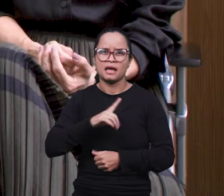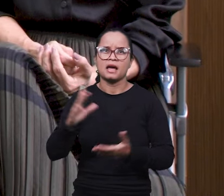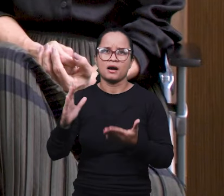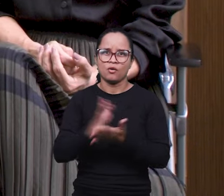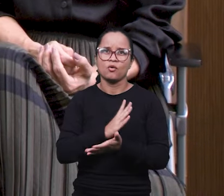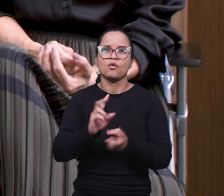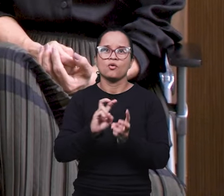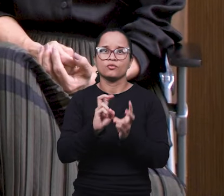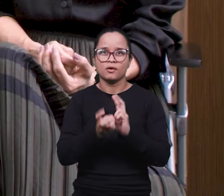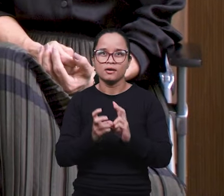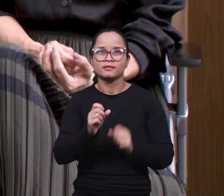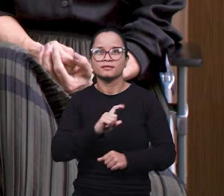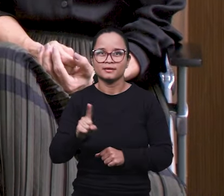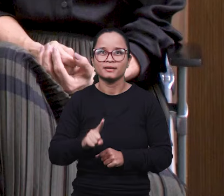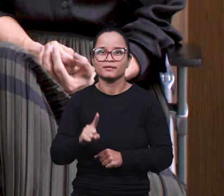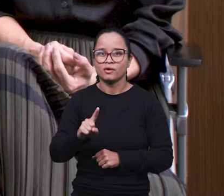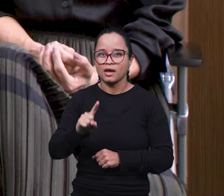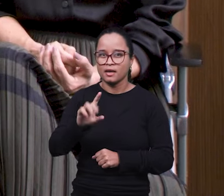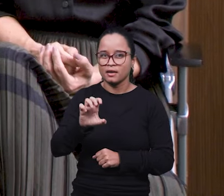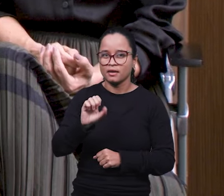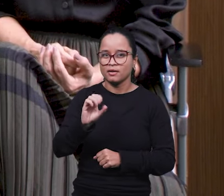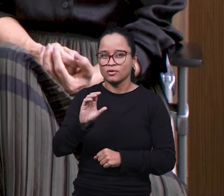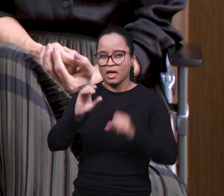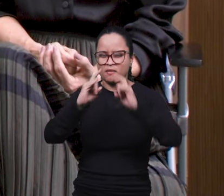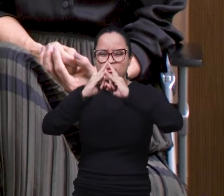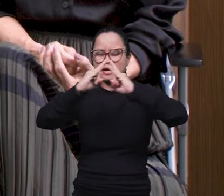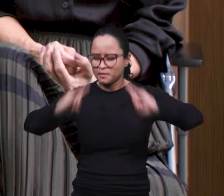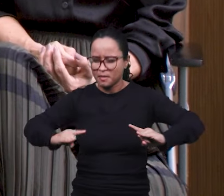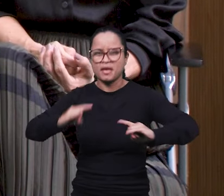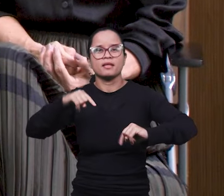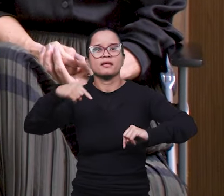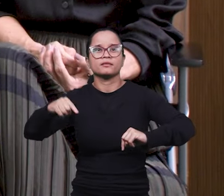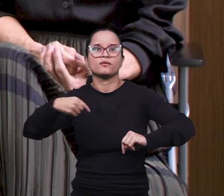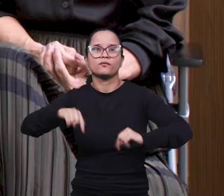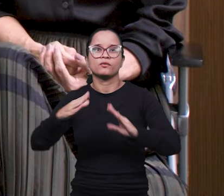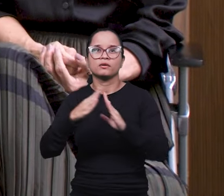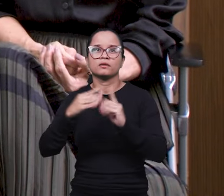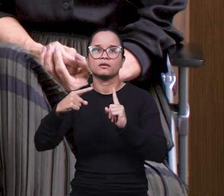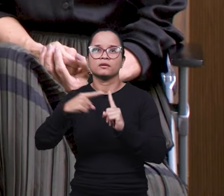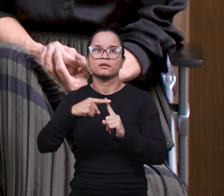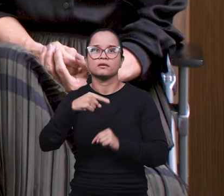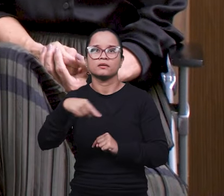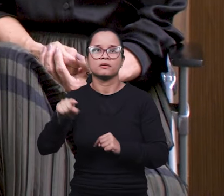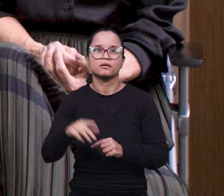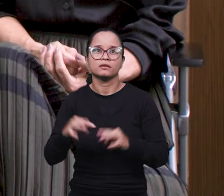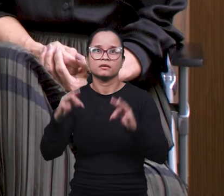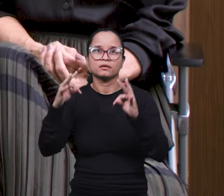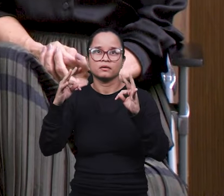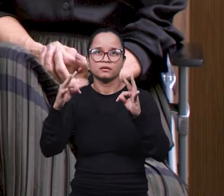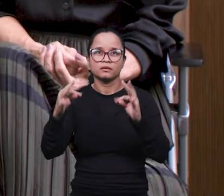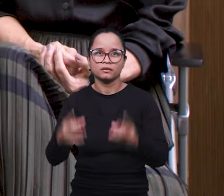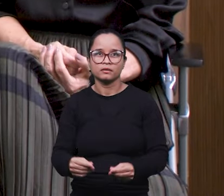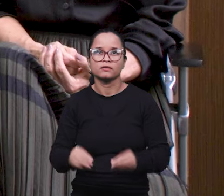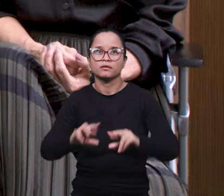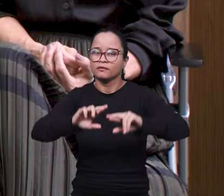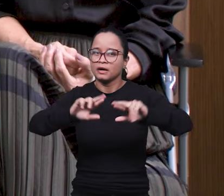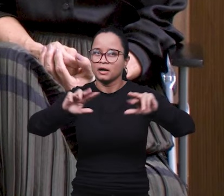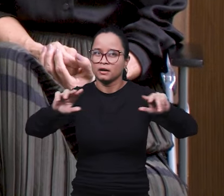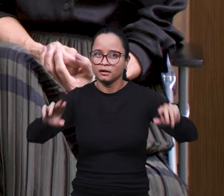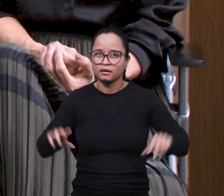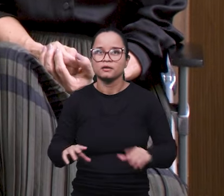foi foi escoteira né foi escoteira foi acampar foi a igreja ou seja ela participou do